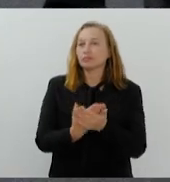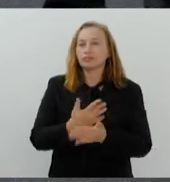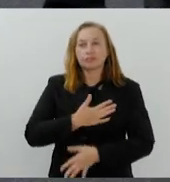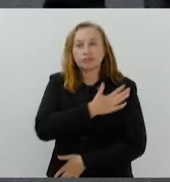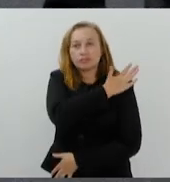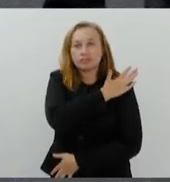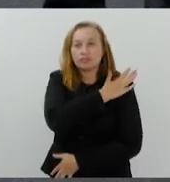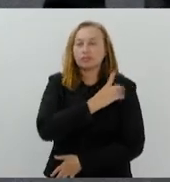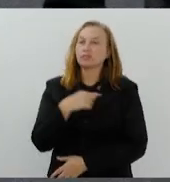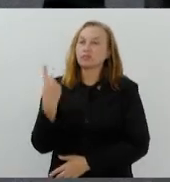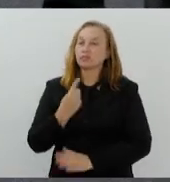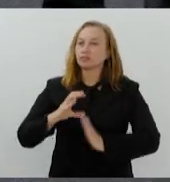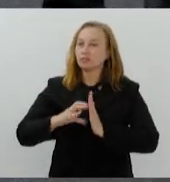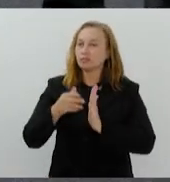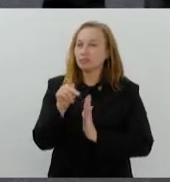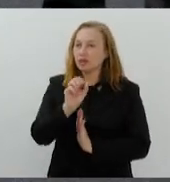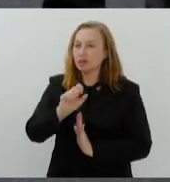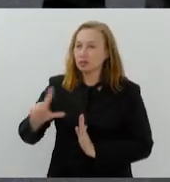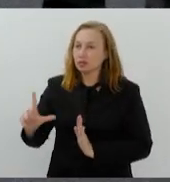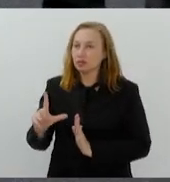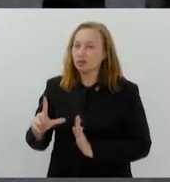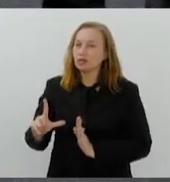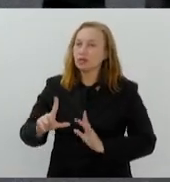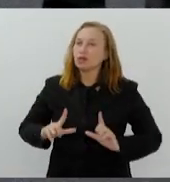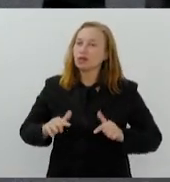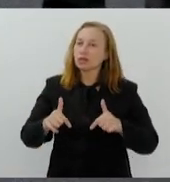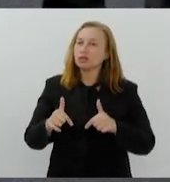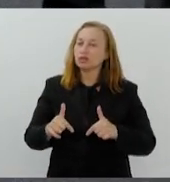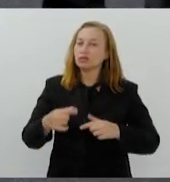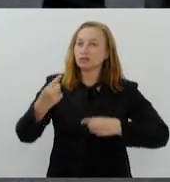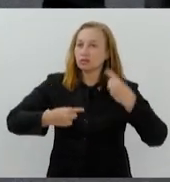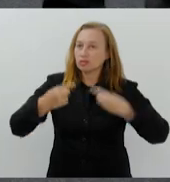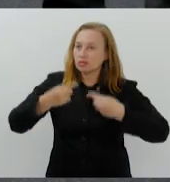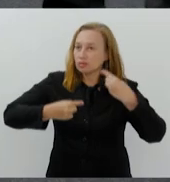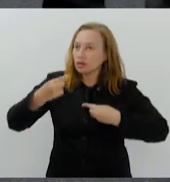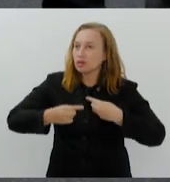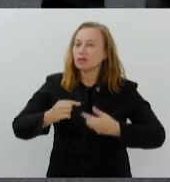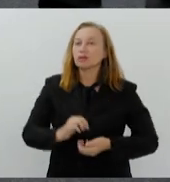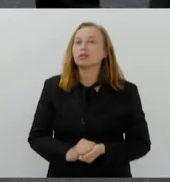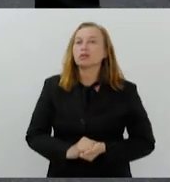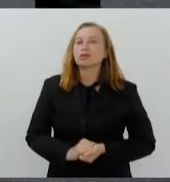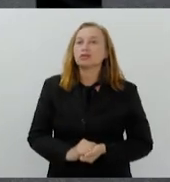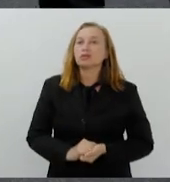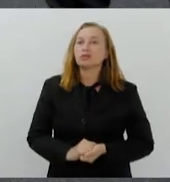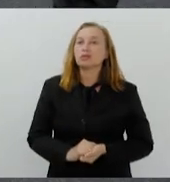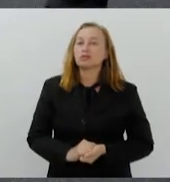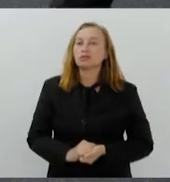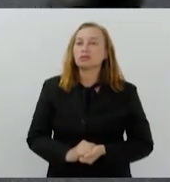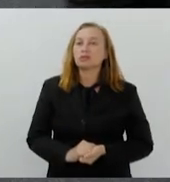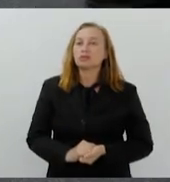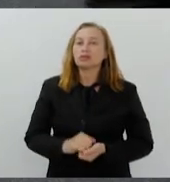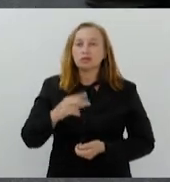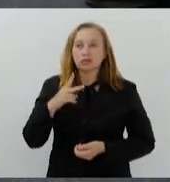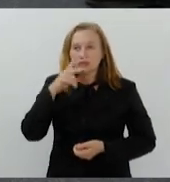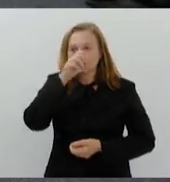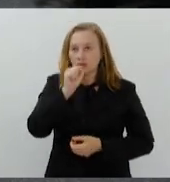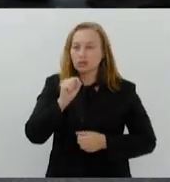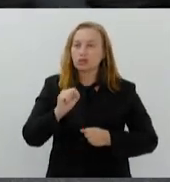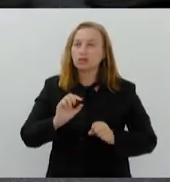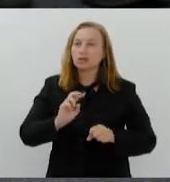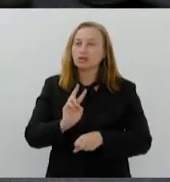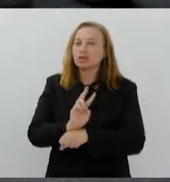nossa bancada do PSOL, ao longo dos anos, vem atualizando esse debate. A gente atualizou, inclusive, com as forças de segurança